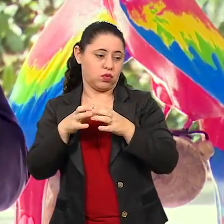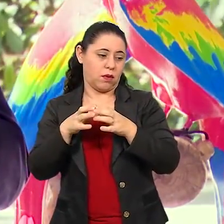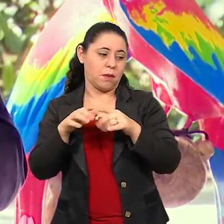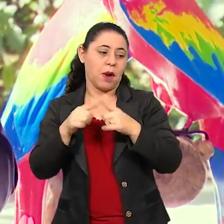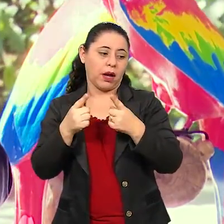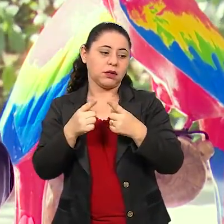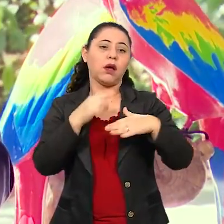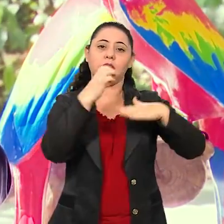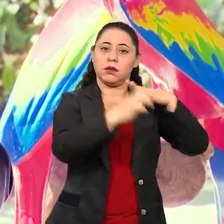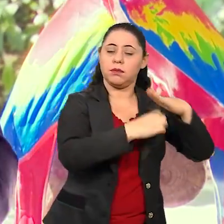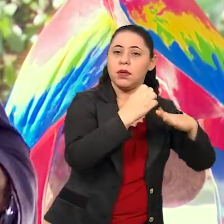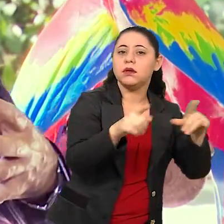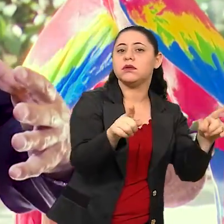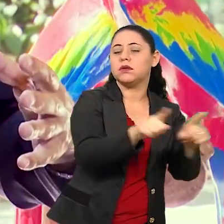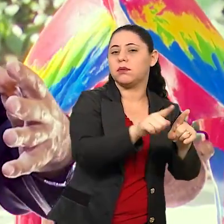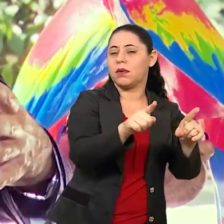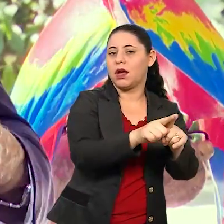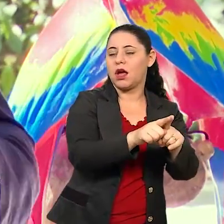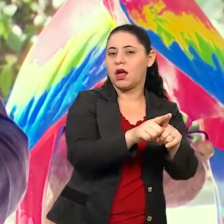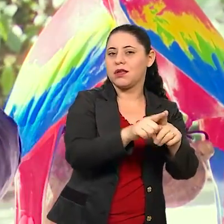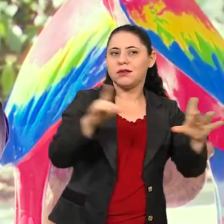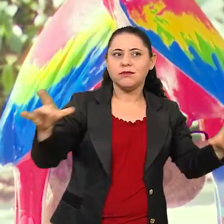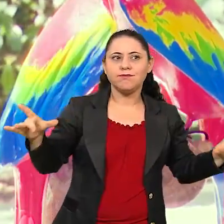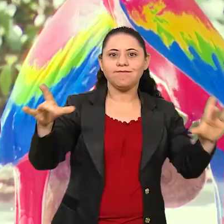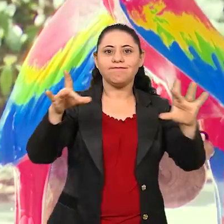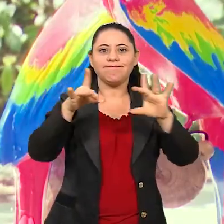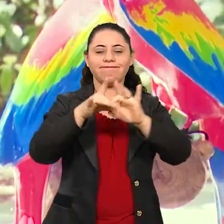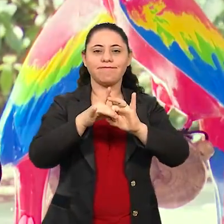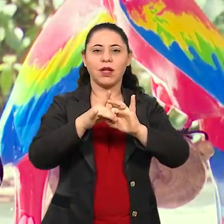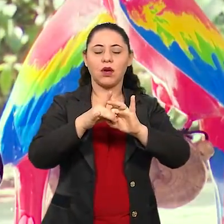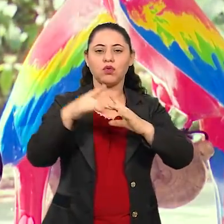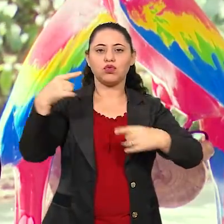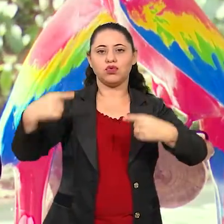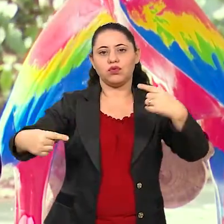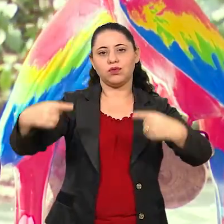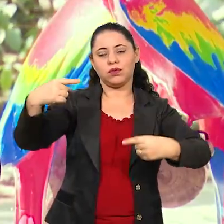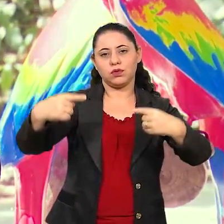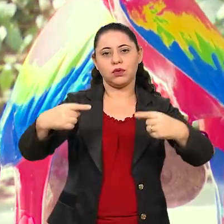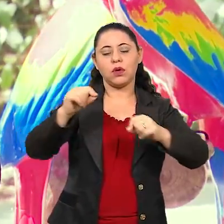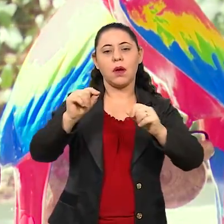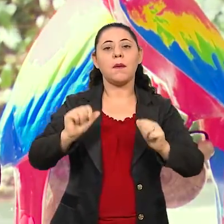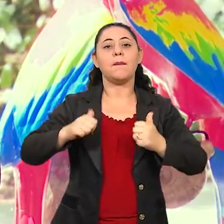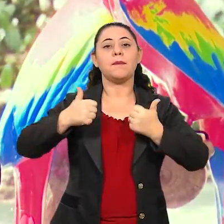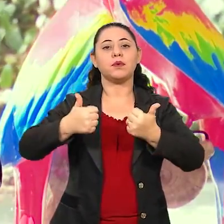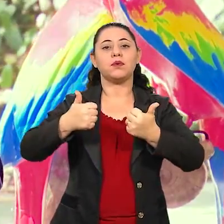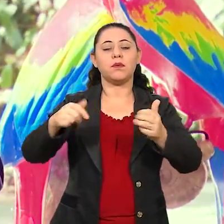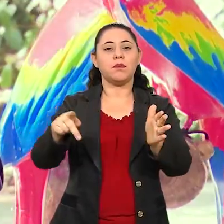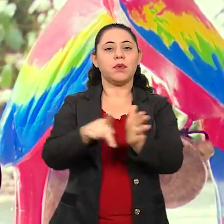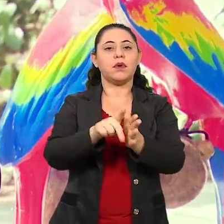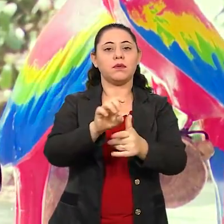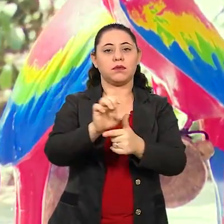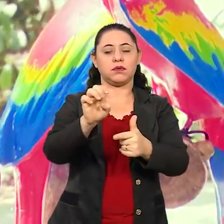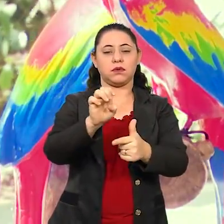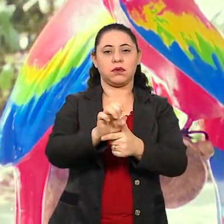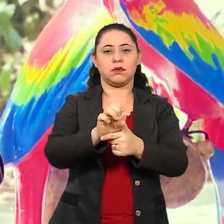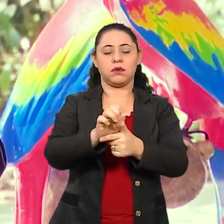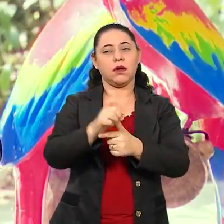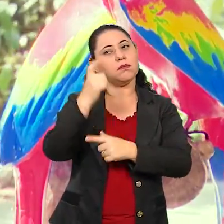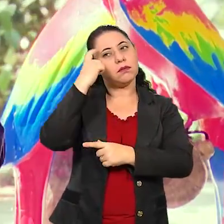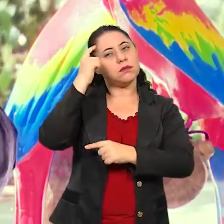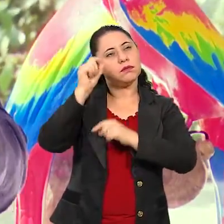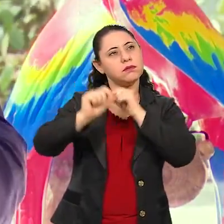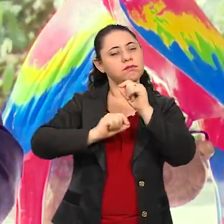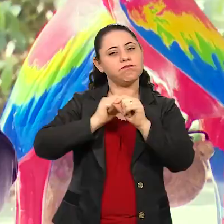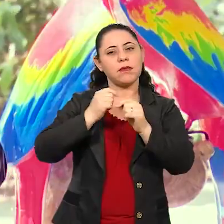e ouvindo o setor produtivo e conseguimos encaixar um diálogo que foi positivo para Mato Grosso do Sul